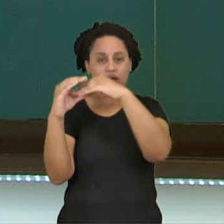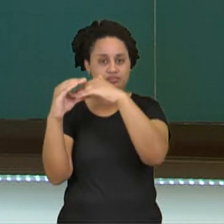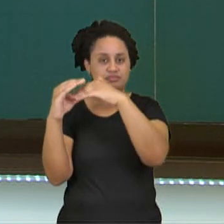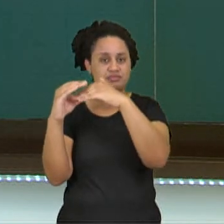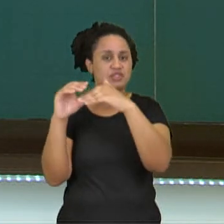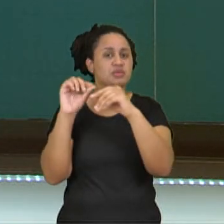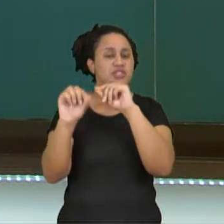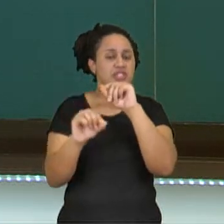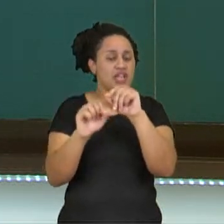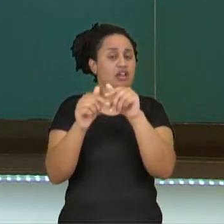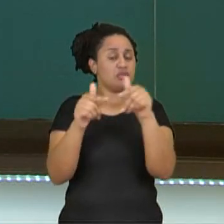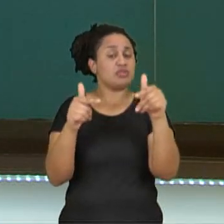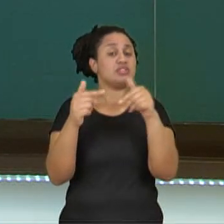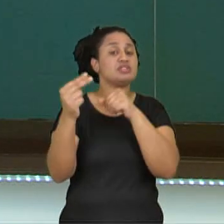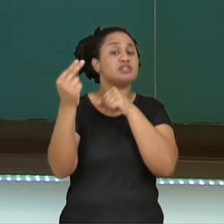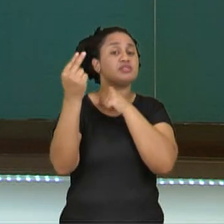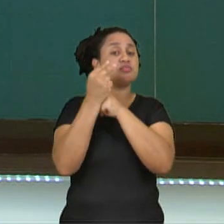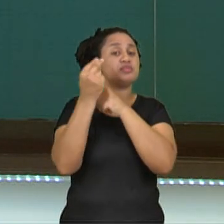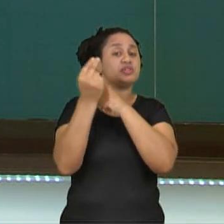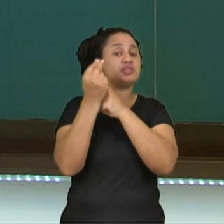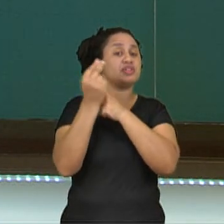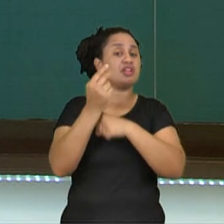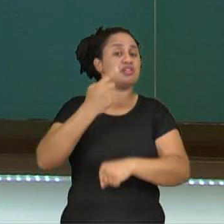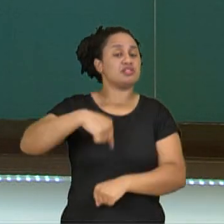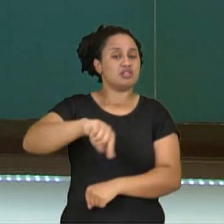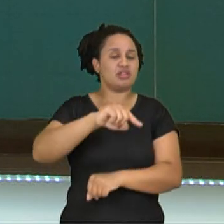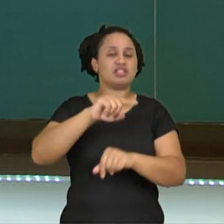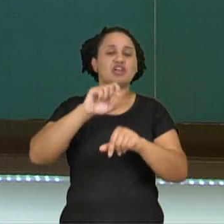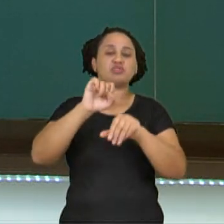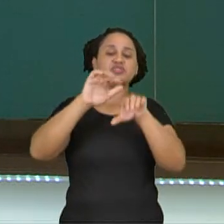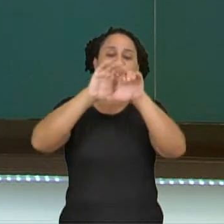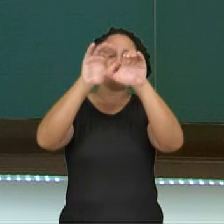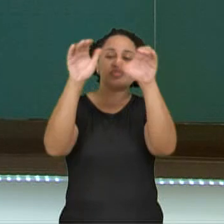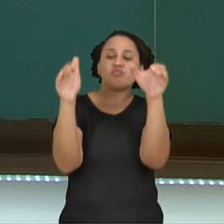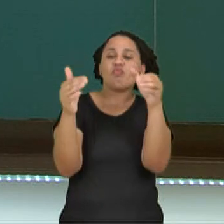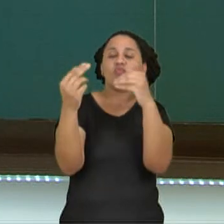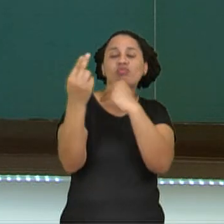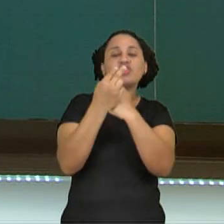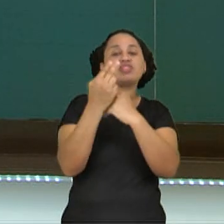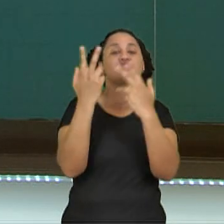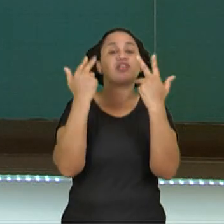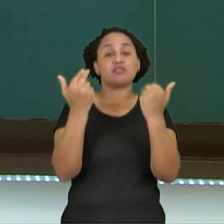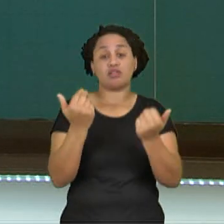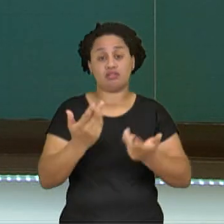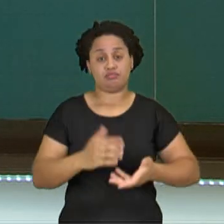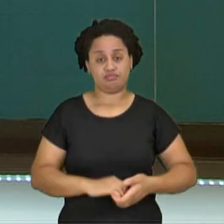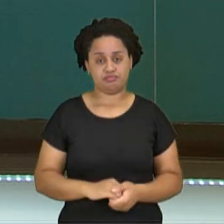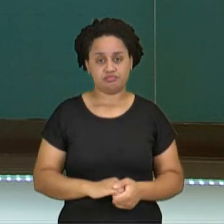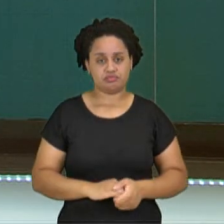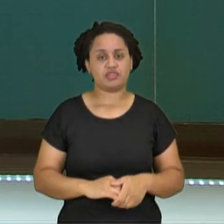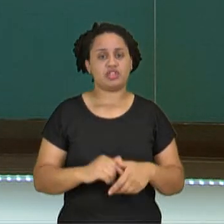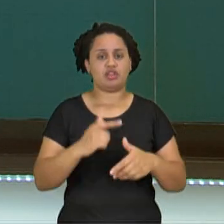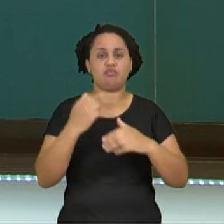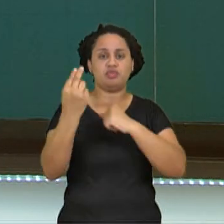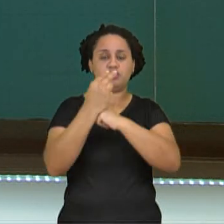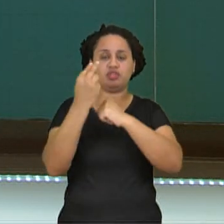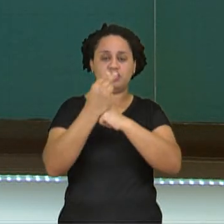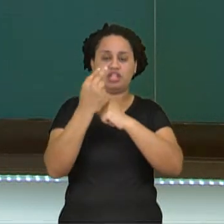nos protege, é um escudo natural do nosso planeta, que nos protege contra os